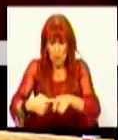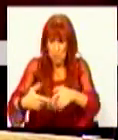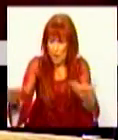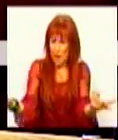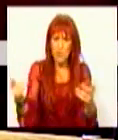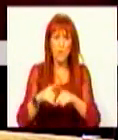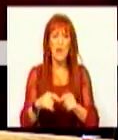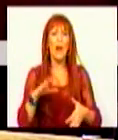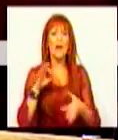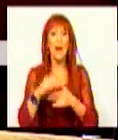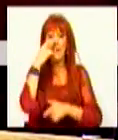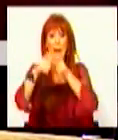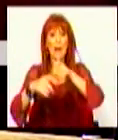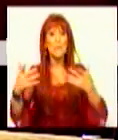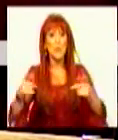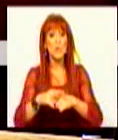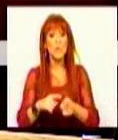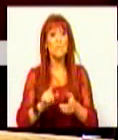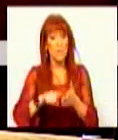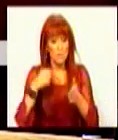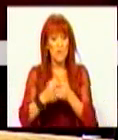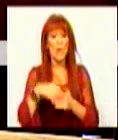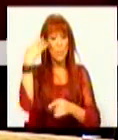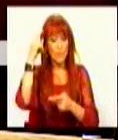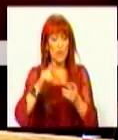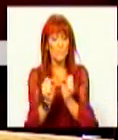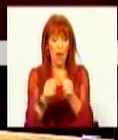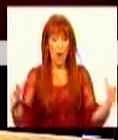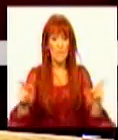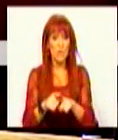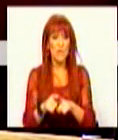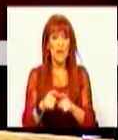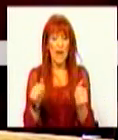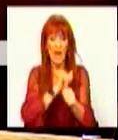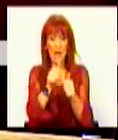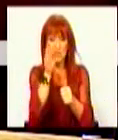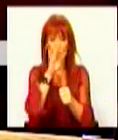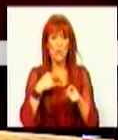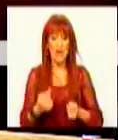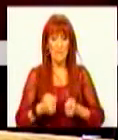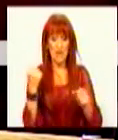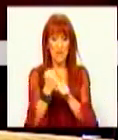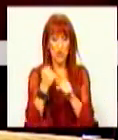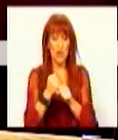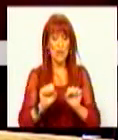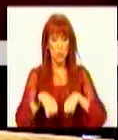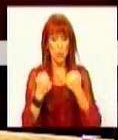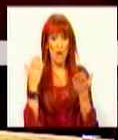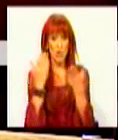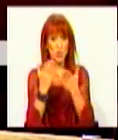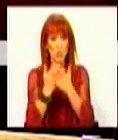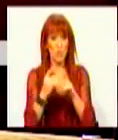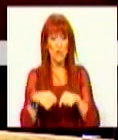interessam. E no que toca às pessoas, vinculámos professores, aumentámos assistentes operacionais, investimos em ação social escolar,